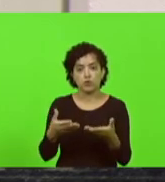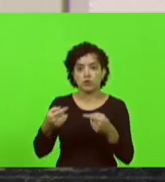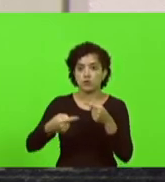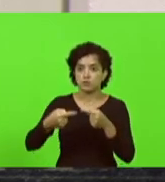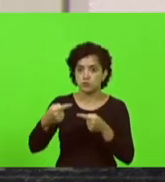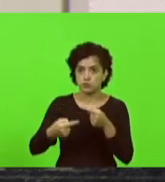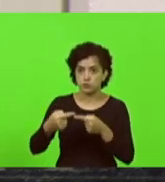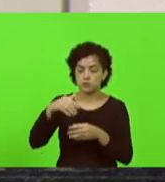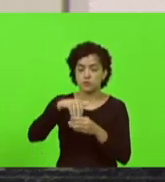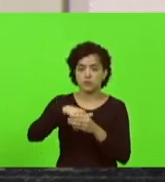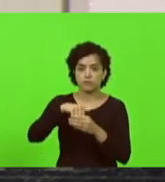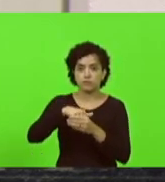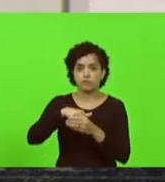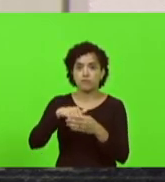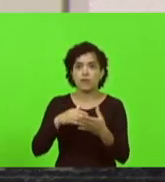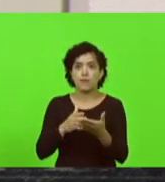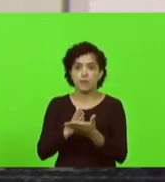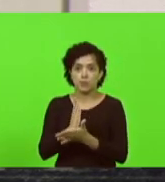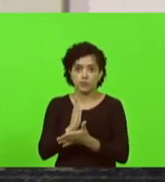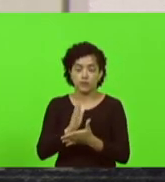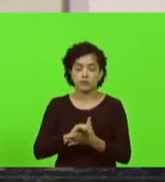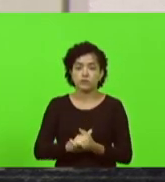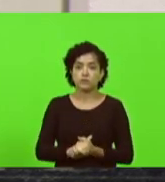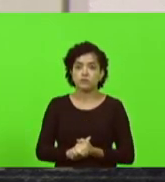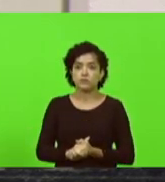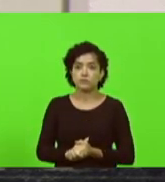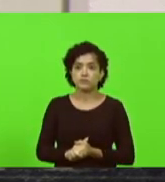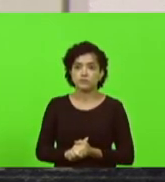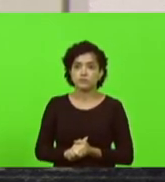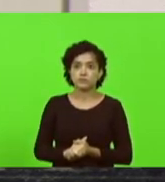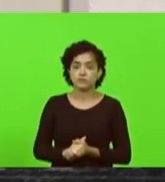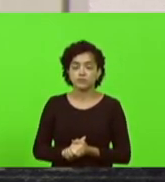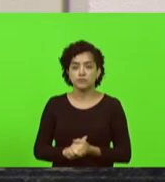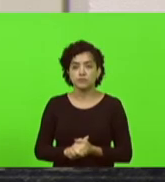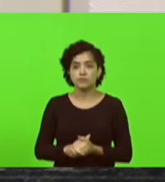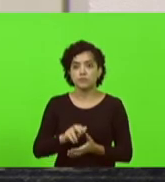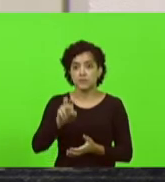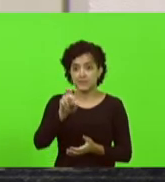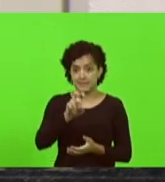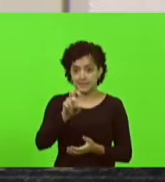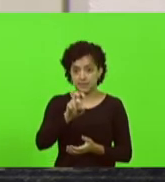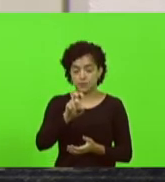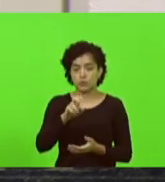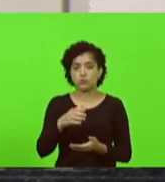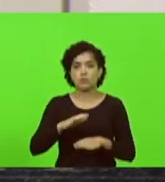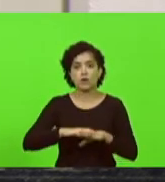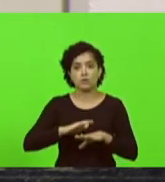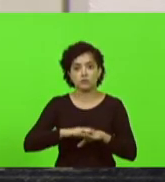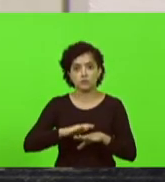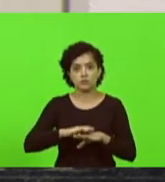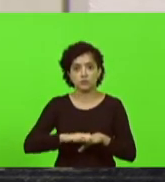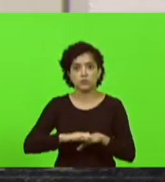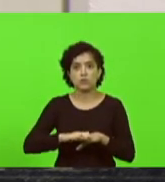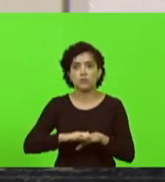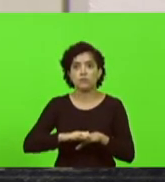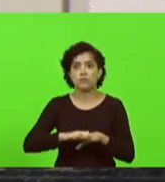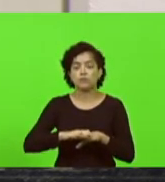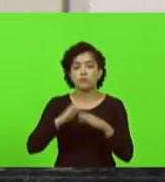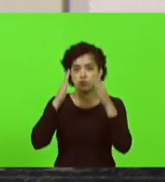em votação, aprovado. Moção número 5, autor deputado José Milton